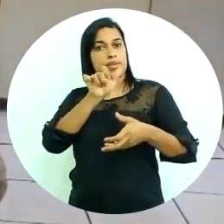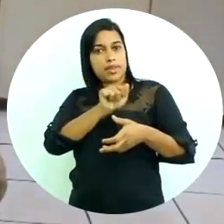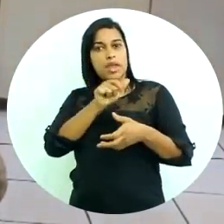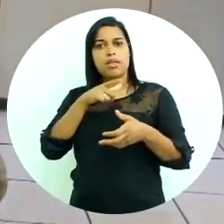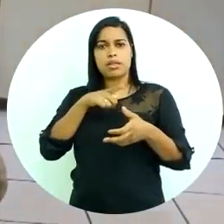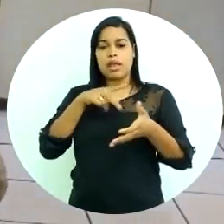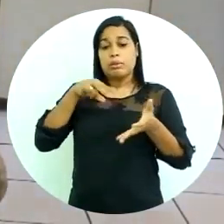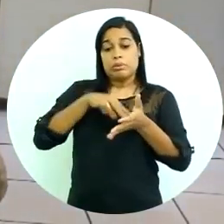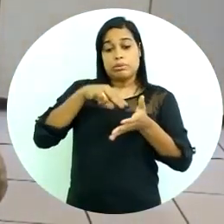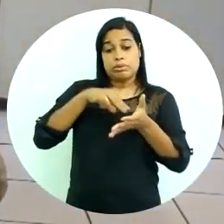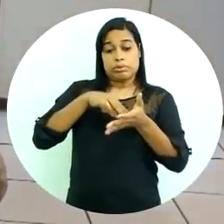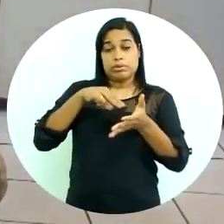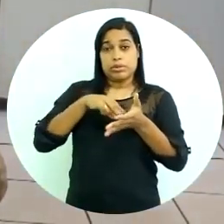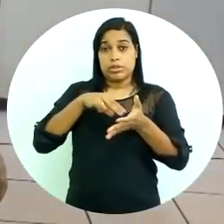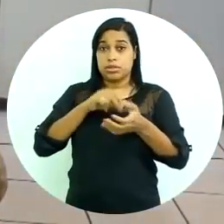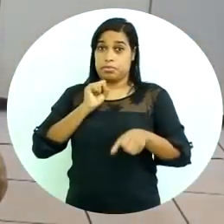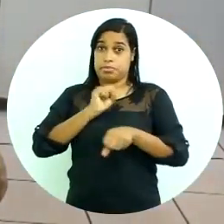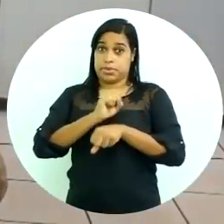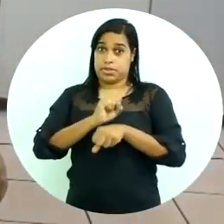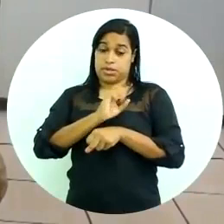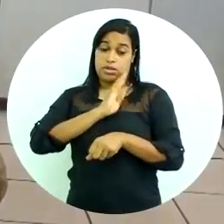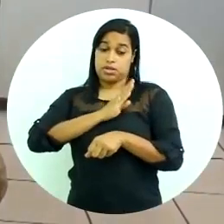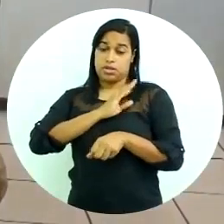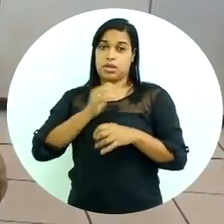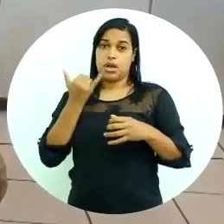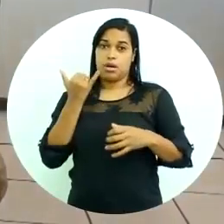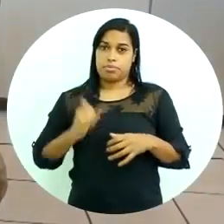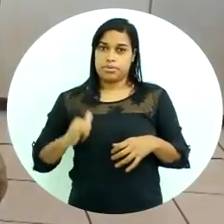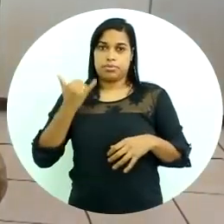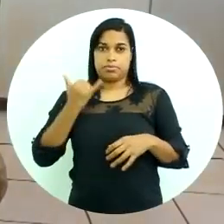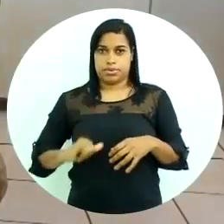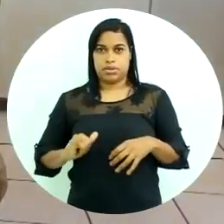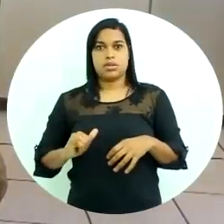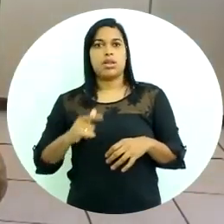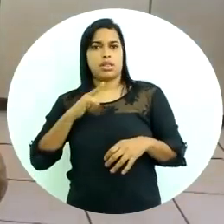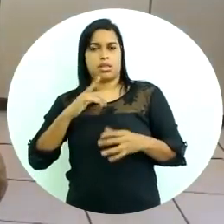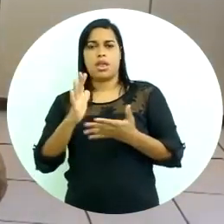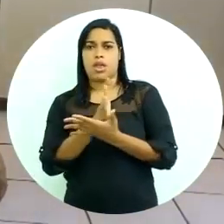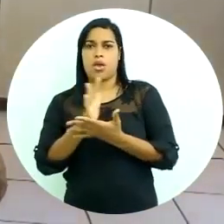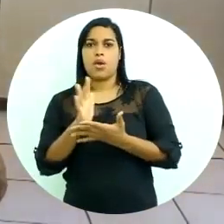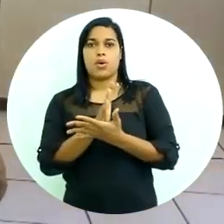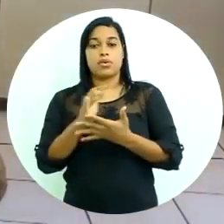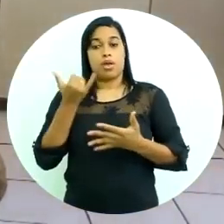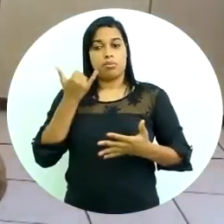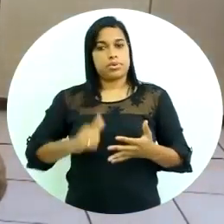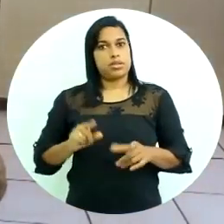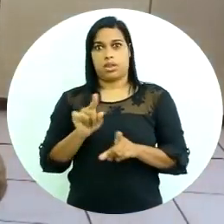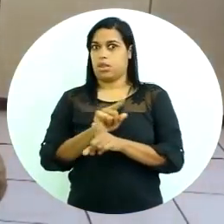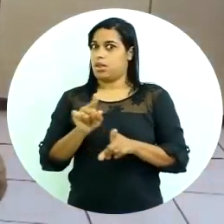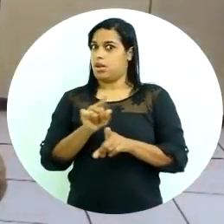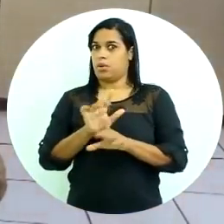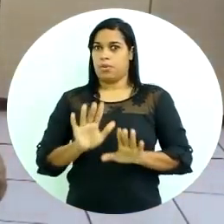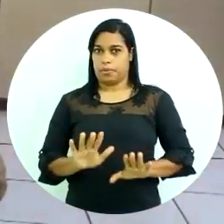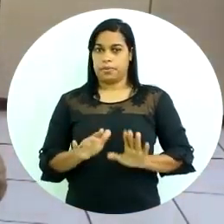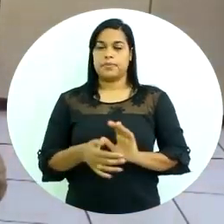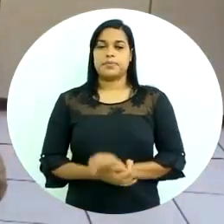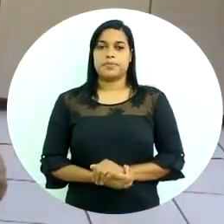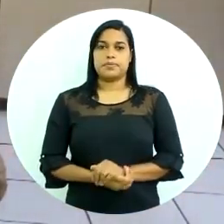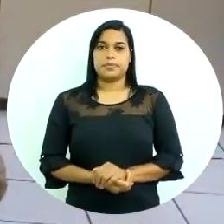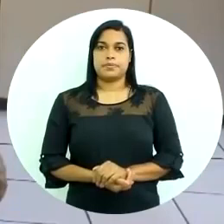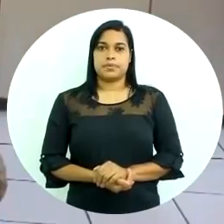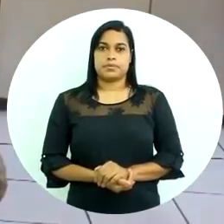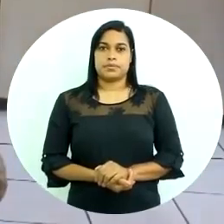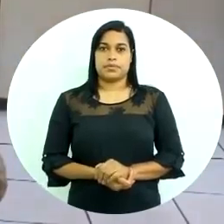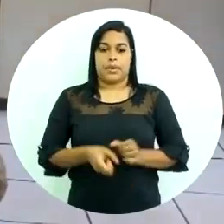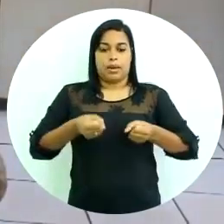ritmos em parada cardíacas onde é indicado o choque. Tem ritmos onde esse choque ele não é indicado, tá? Então a gente vai acionar